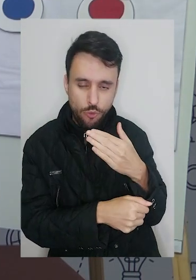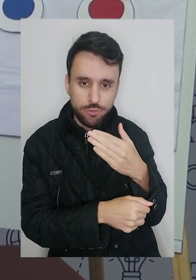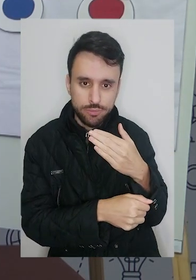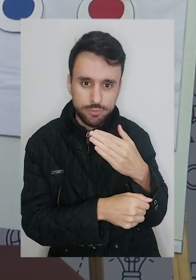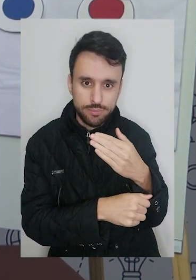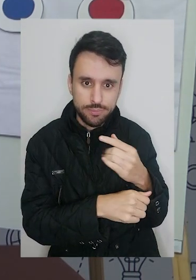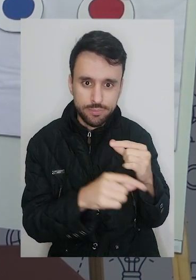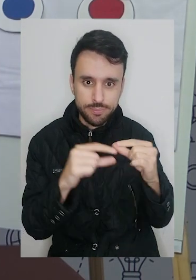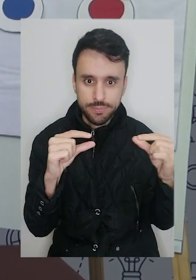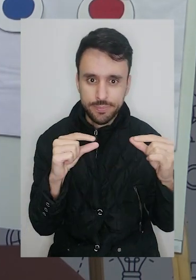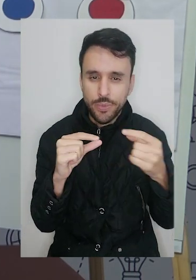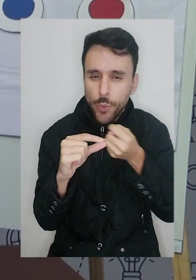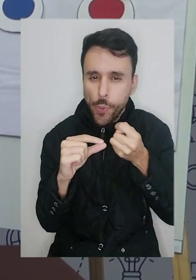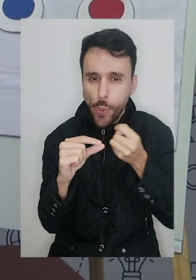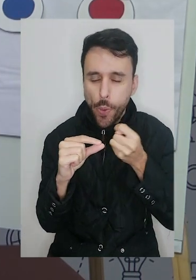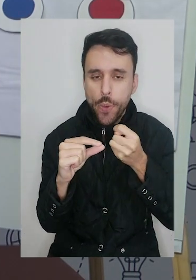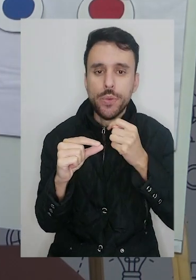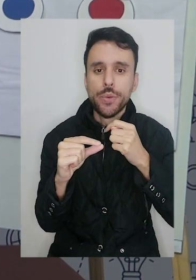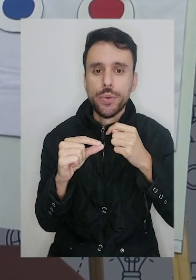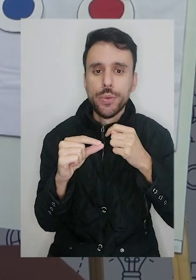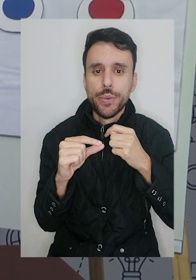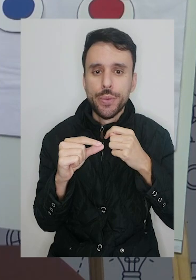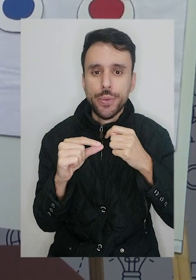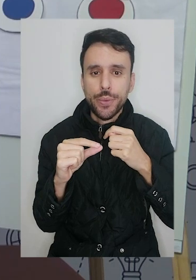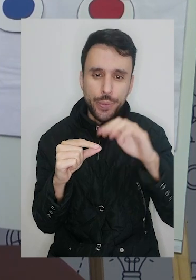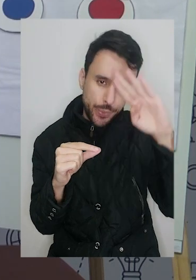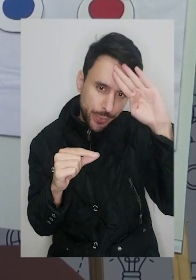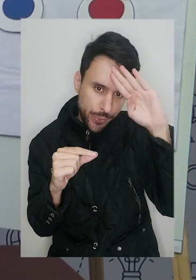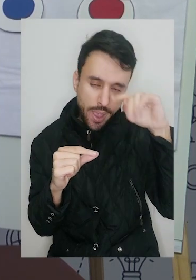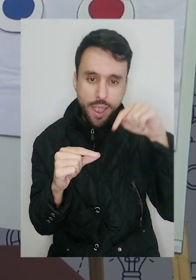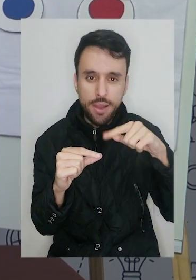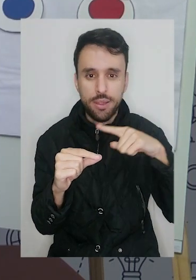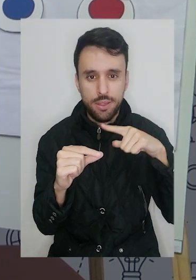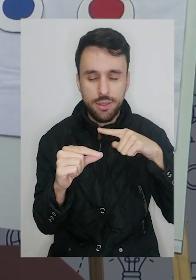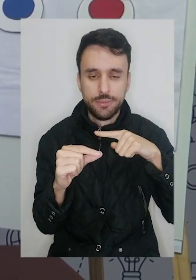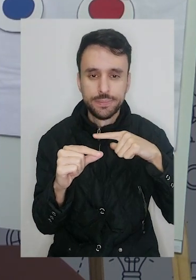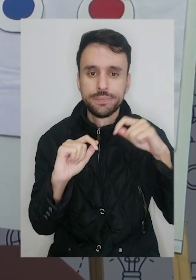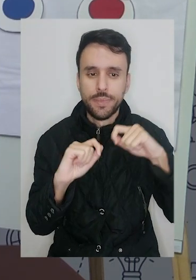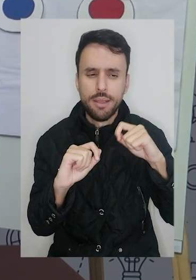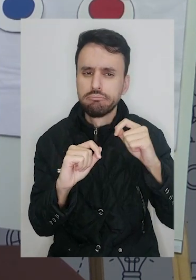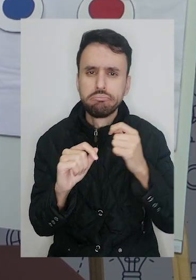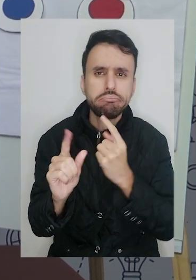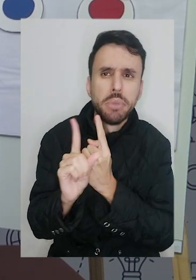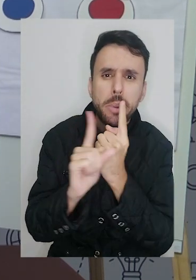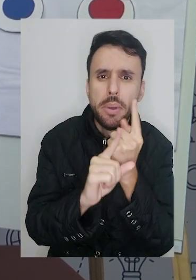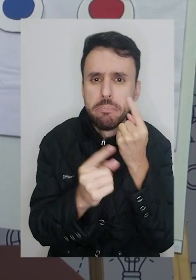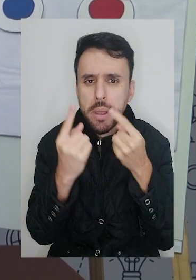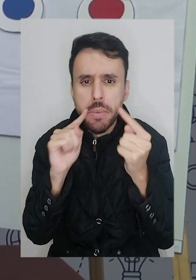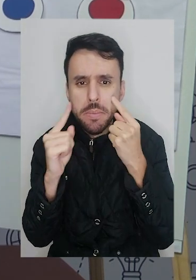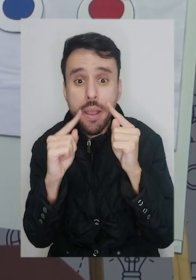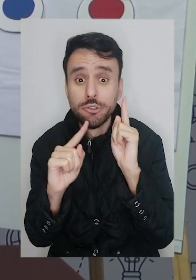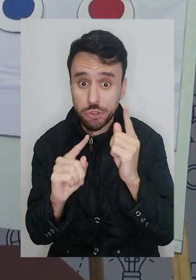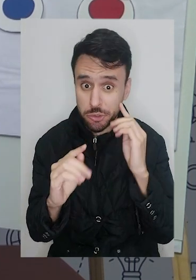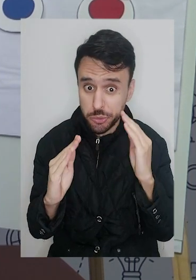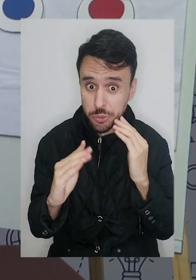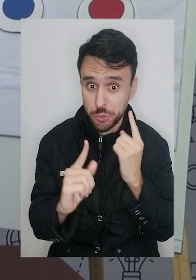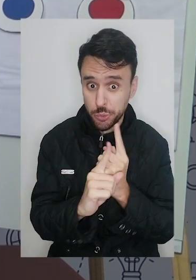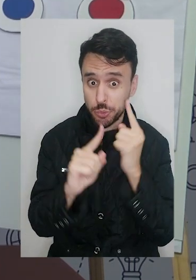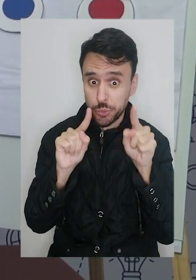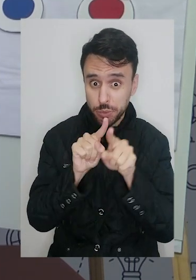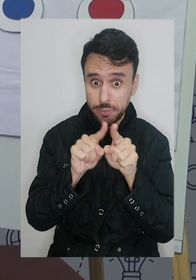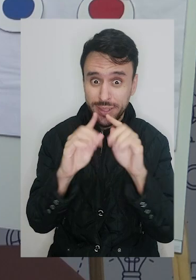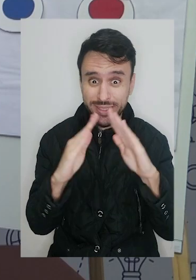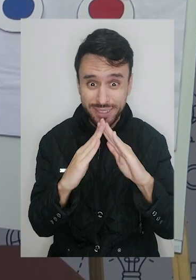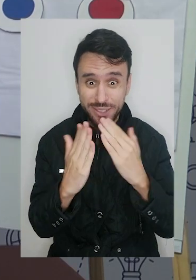digital. Se você não tem ele na sua casa, mas com certeza você já deve ter visto em algum local, né? Na escola, principalmente.